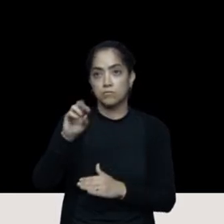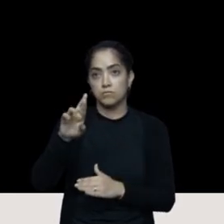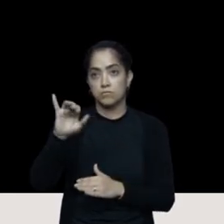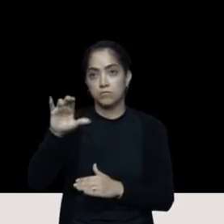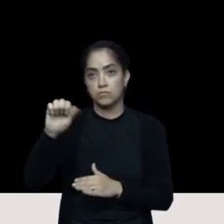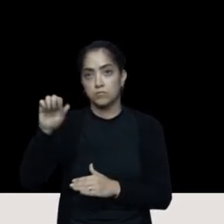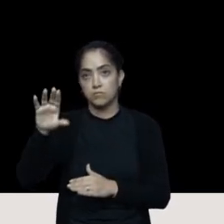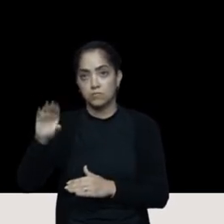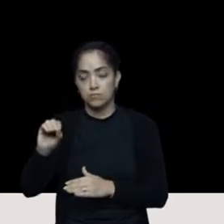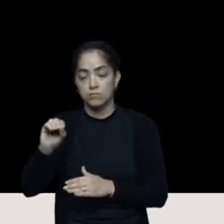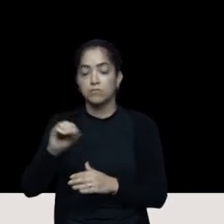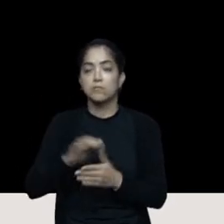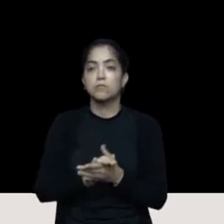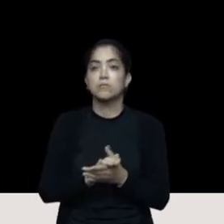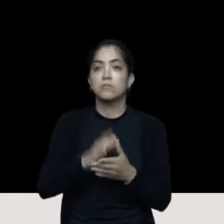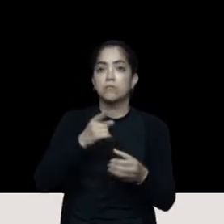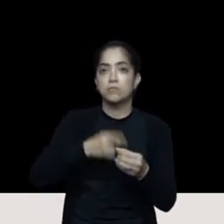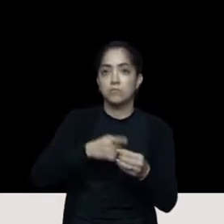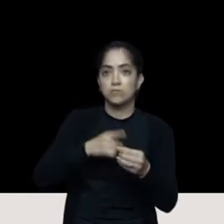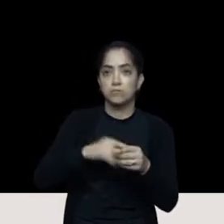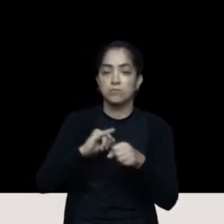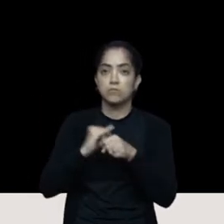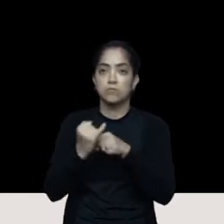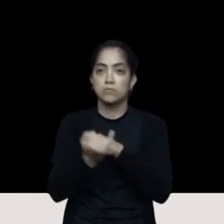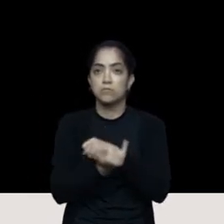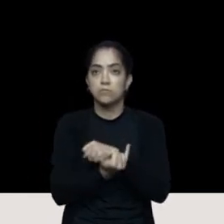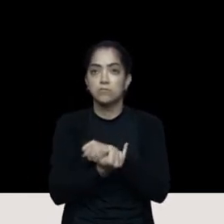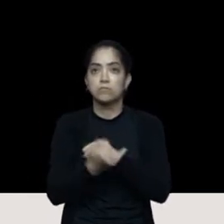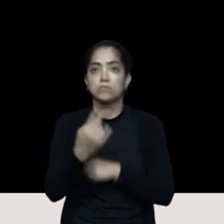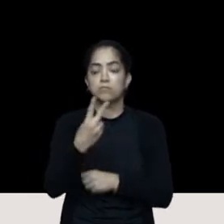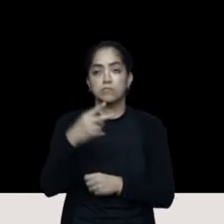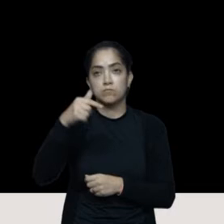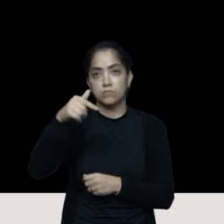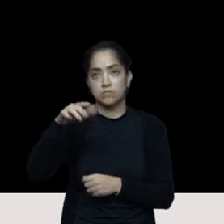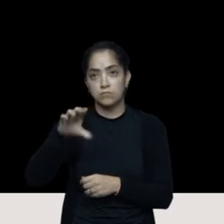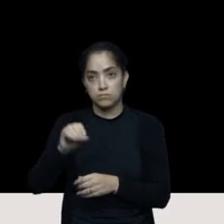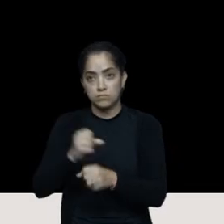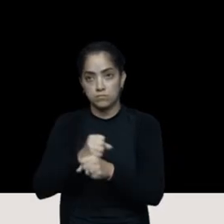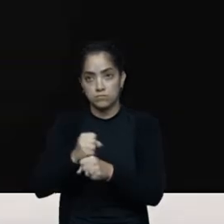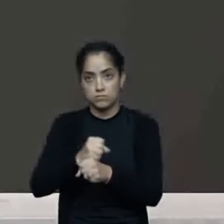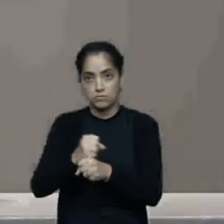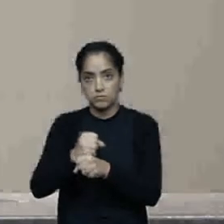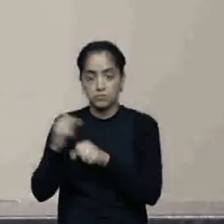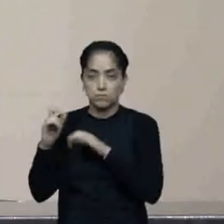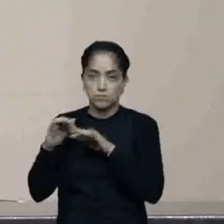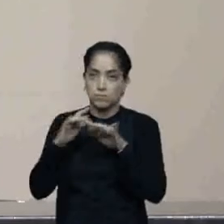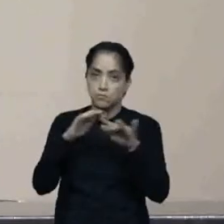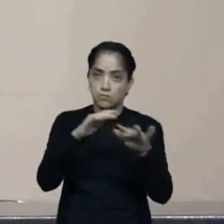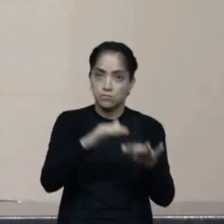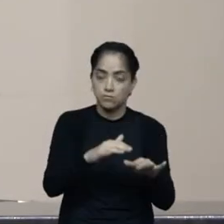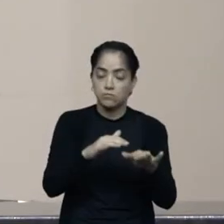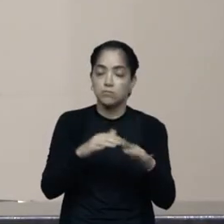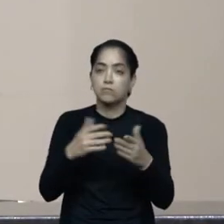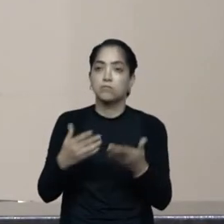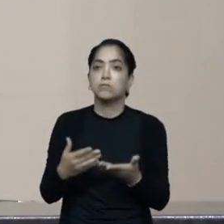município de Imbituba, pela celebração dos 270 anos da imigração açoriana. Em